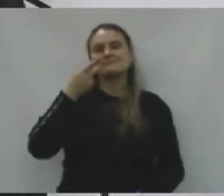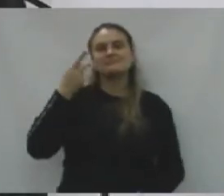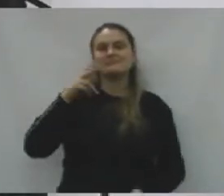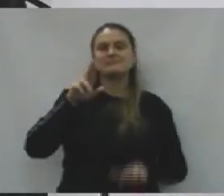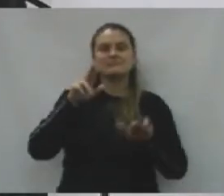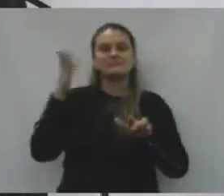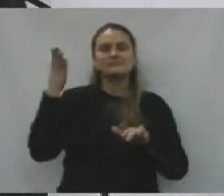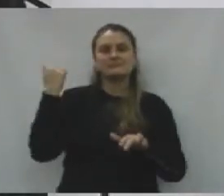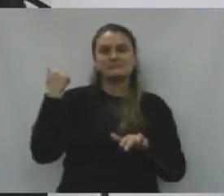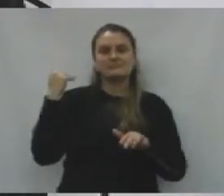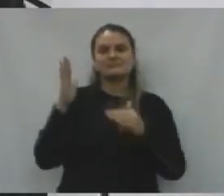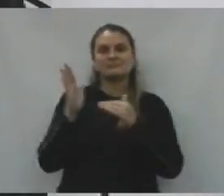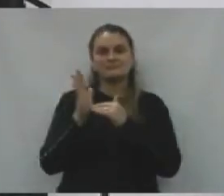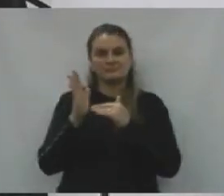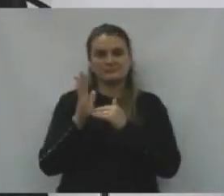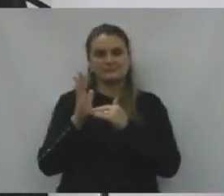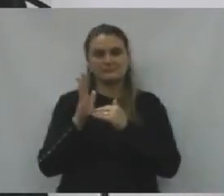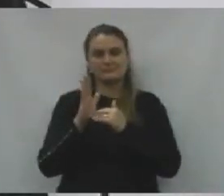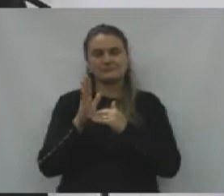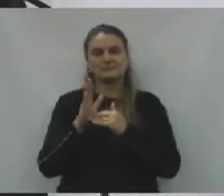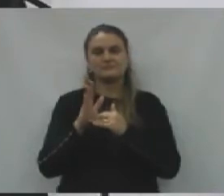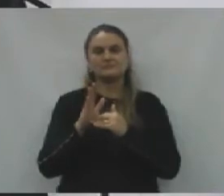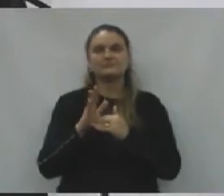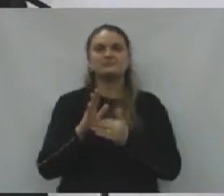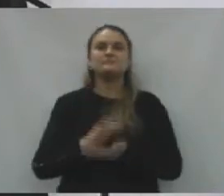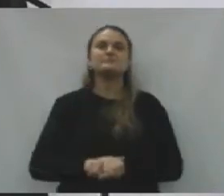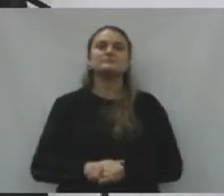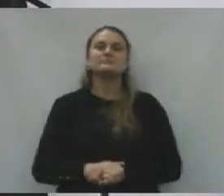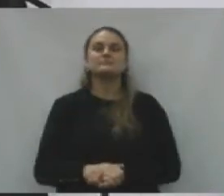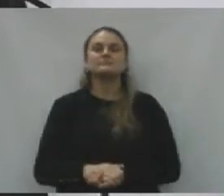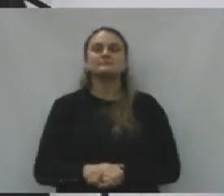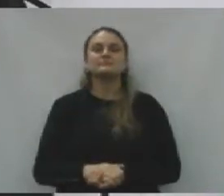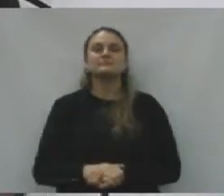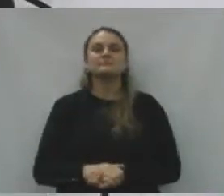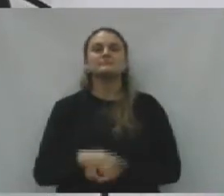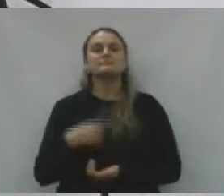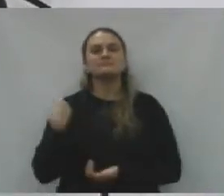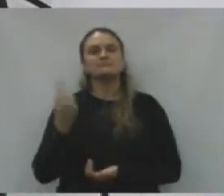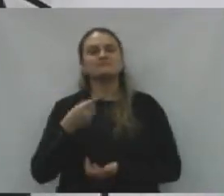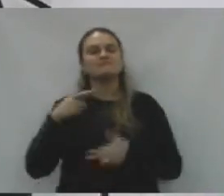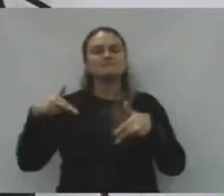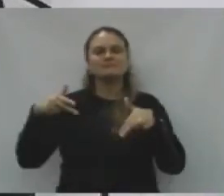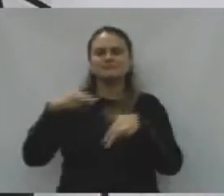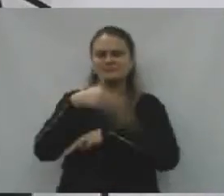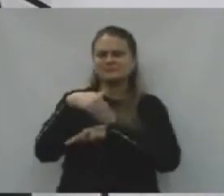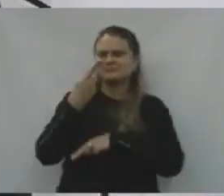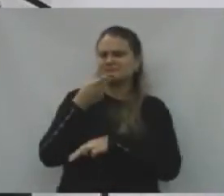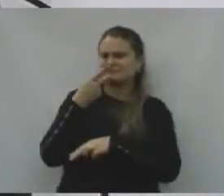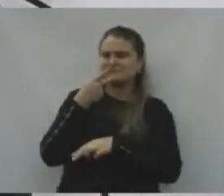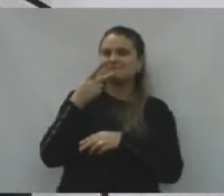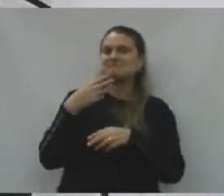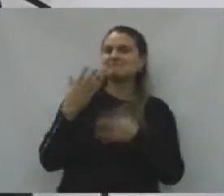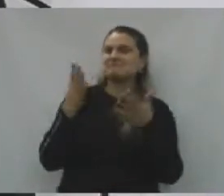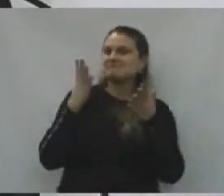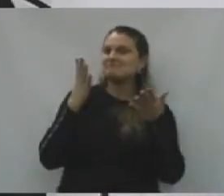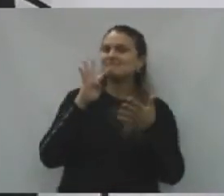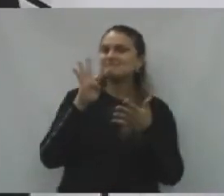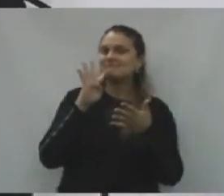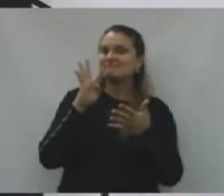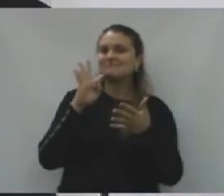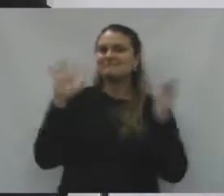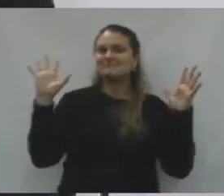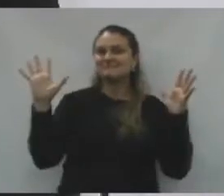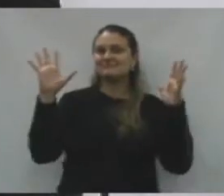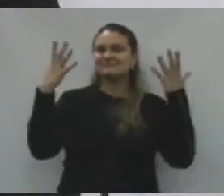os antigos festivais, nesse último em que passamos a transmitir ao vivo. Nós andávamos na rua e as pessoas falavam sobre o festival.